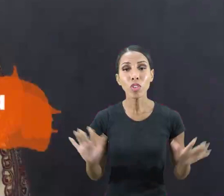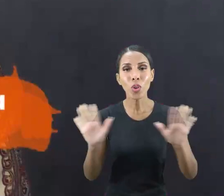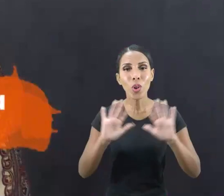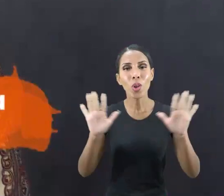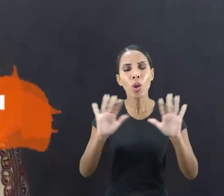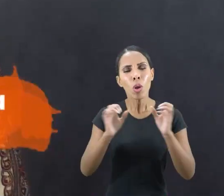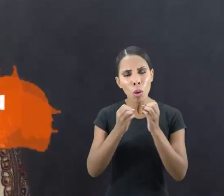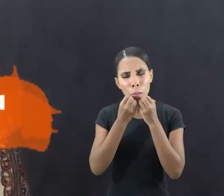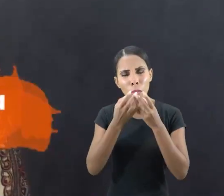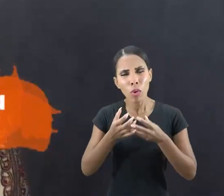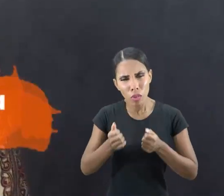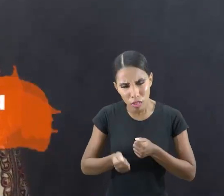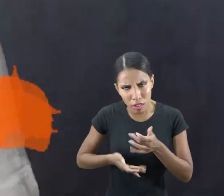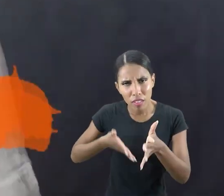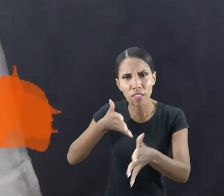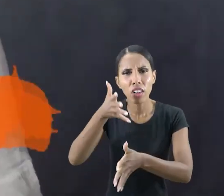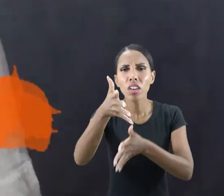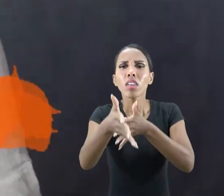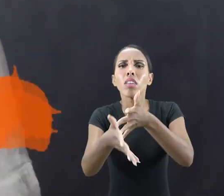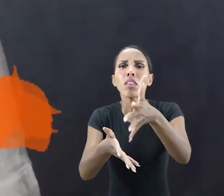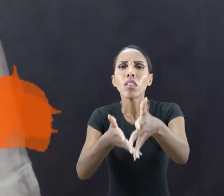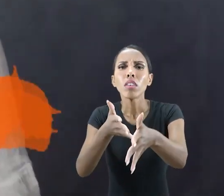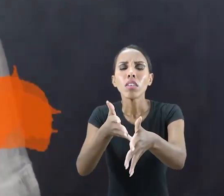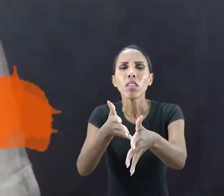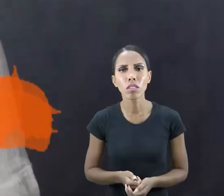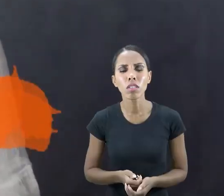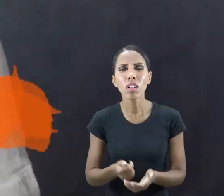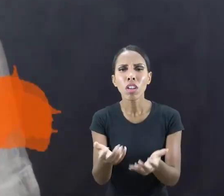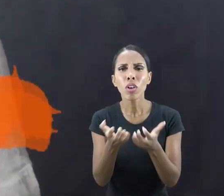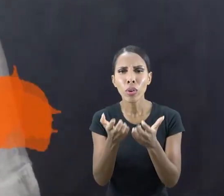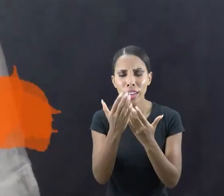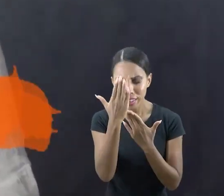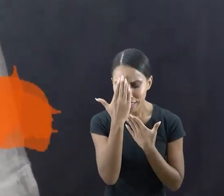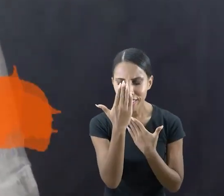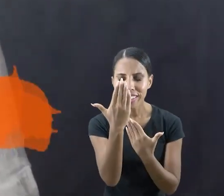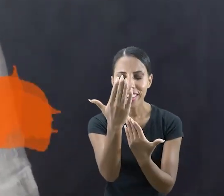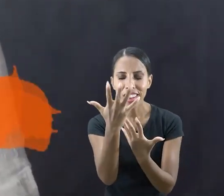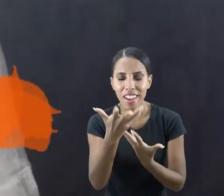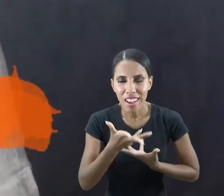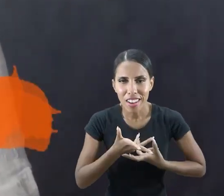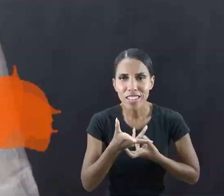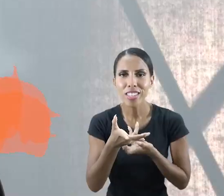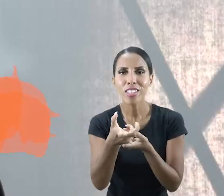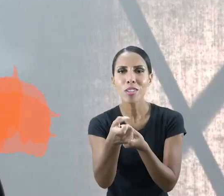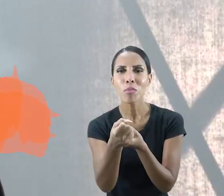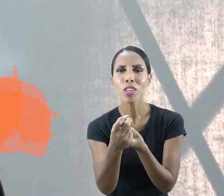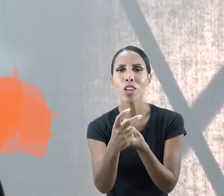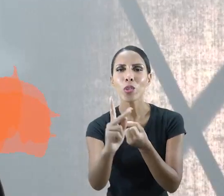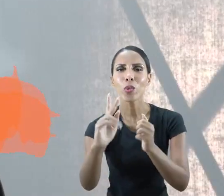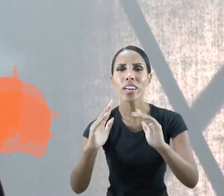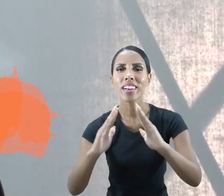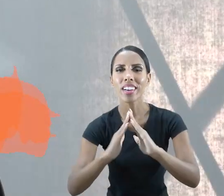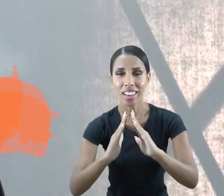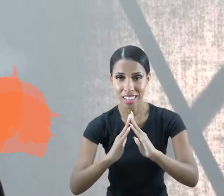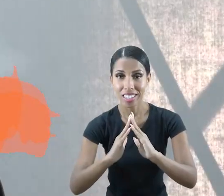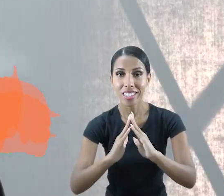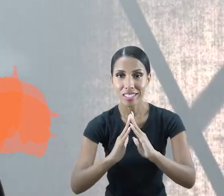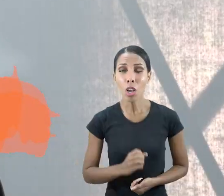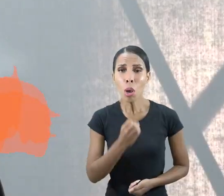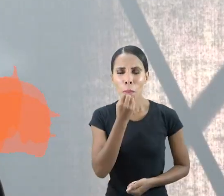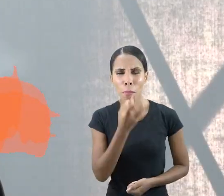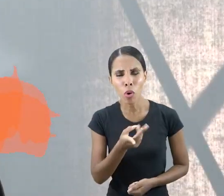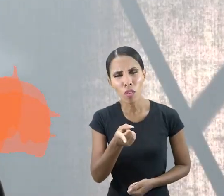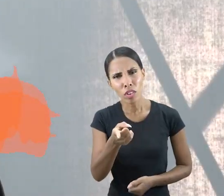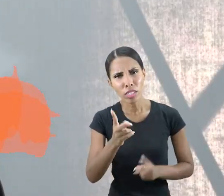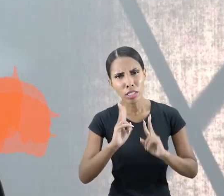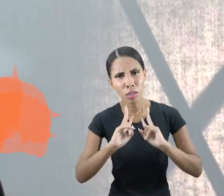Como é bom falar com você. Eu quero lhe agradecer por me receber na sua casa. Você deve ter percebido que eu